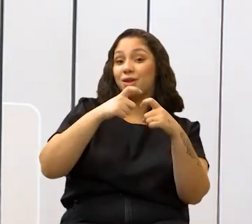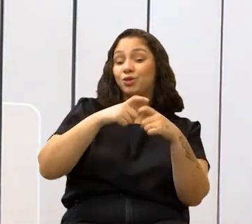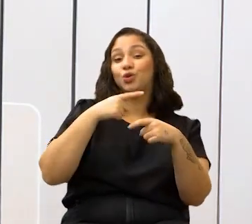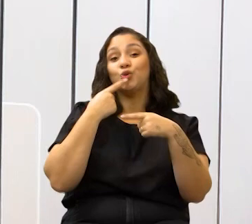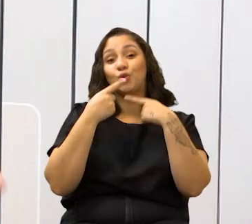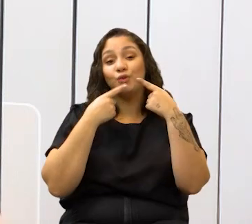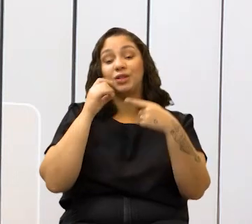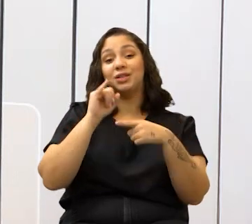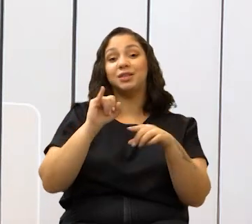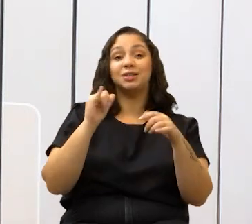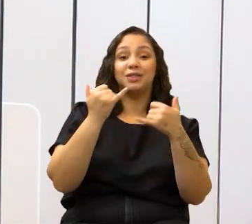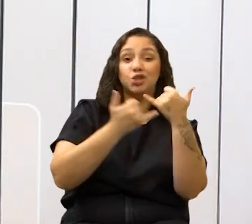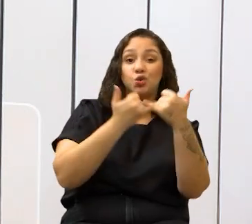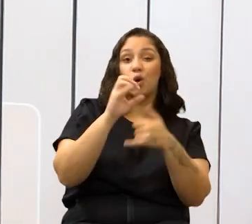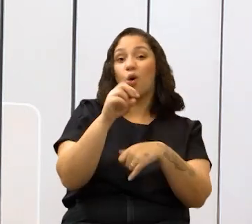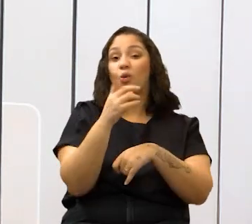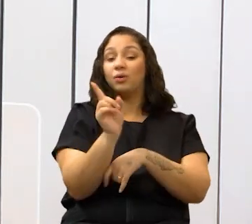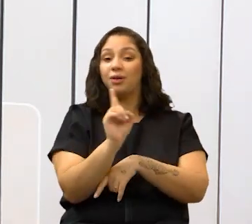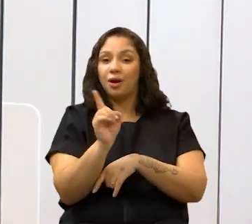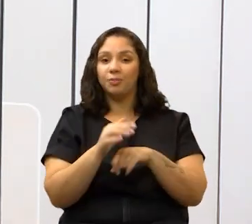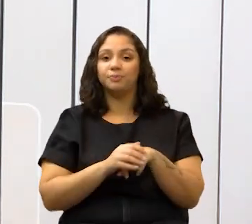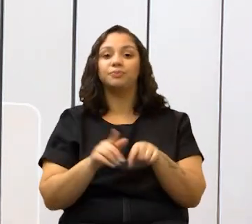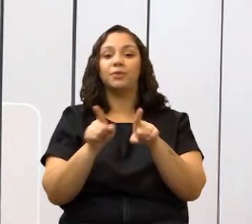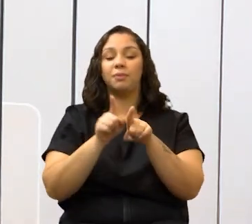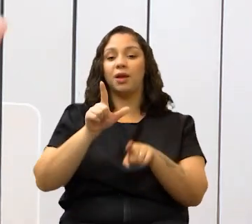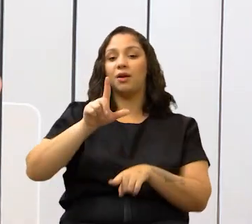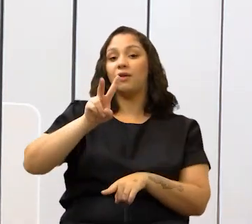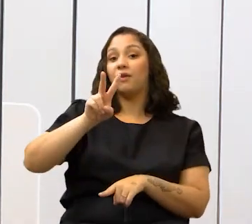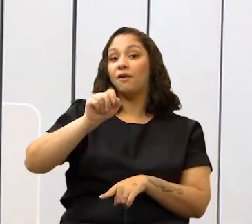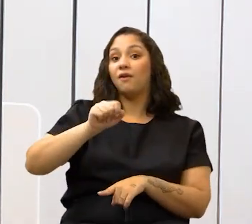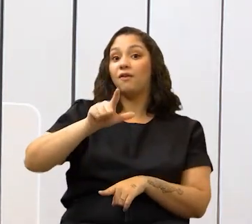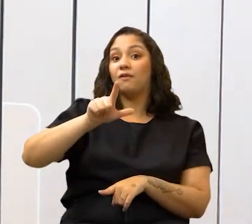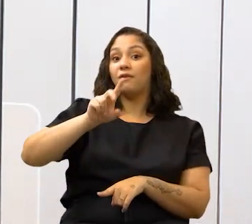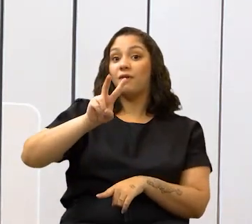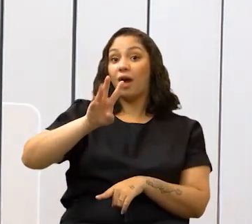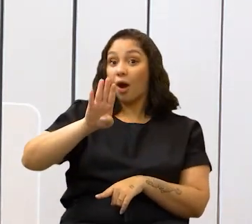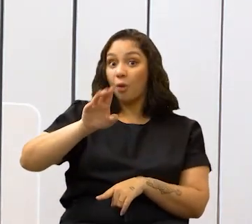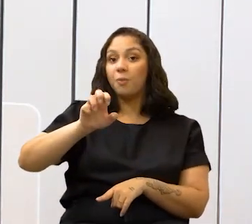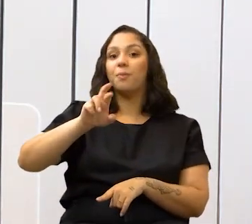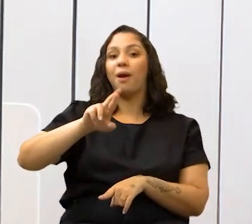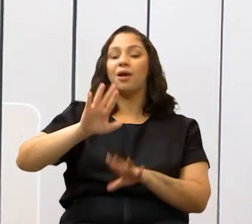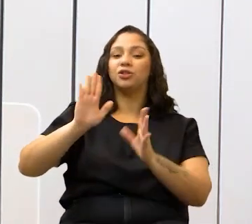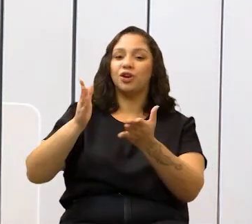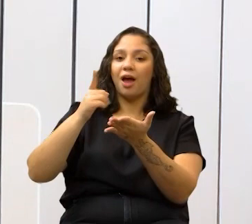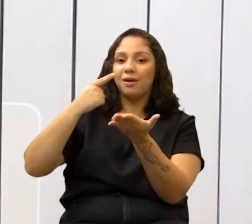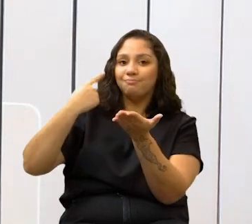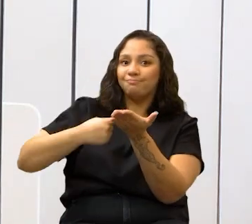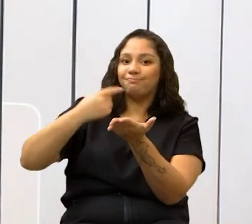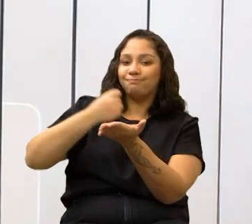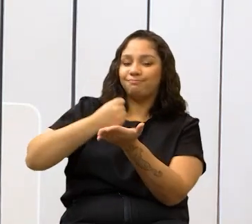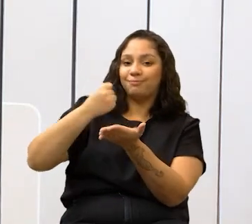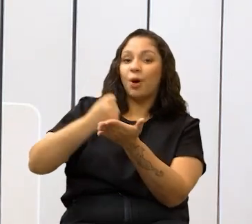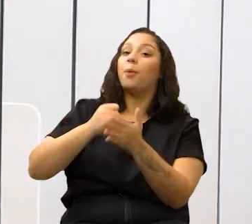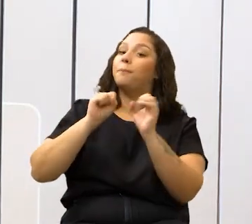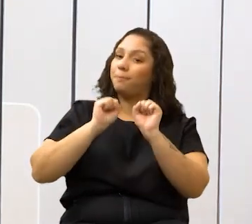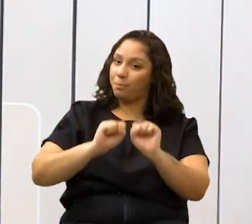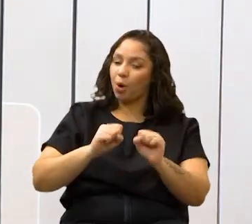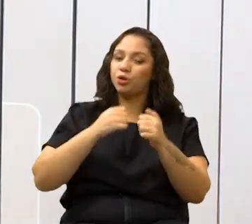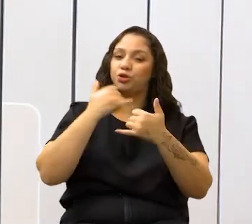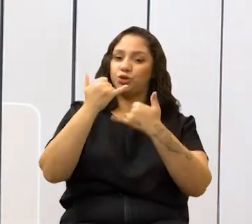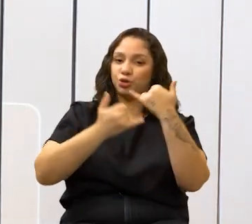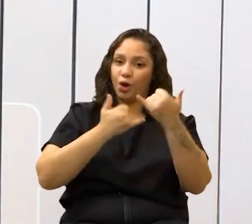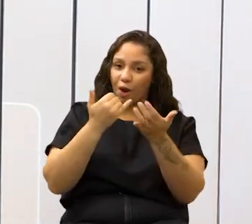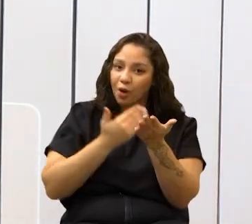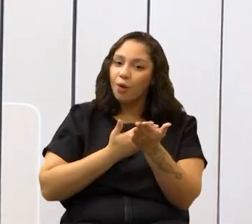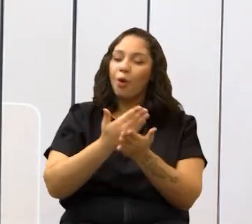dúvidas. Por outro lado, o zagueiro Valber foi regularizado pelo clube e pode estrear neste sábado.